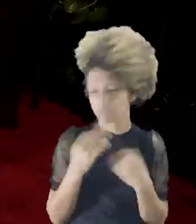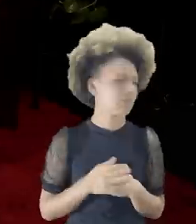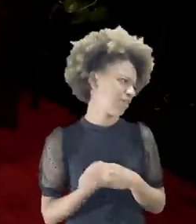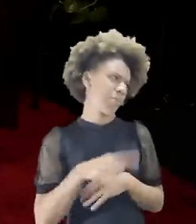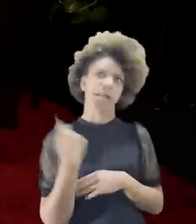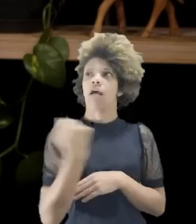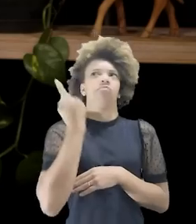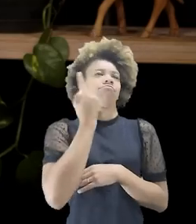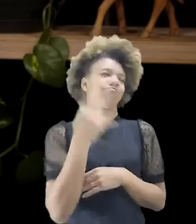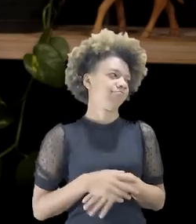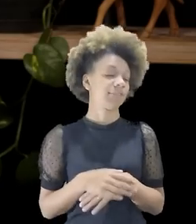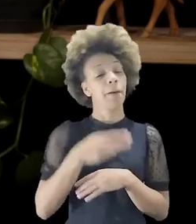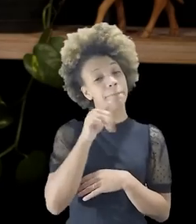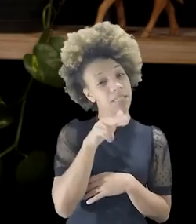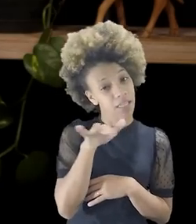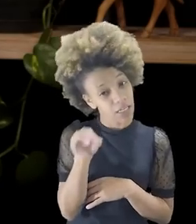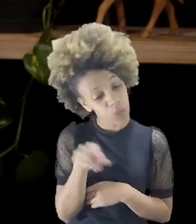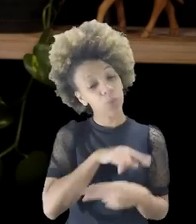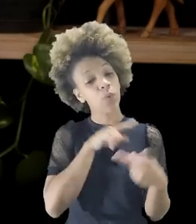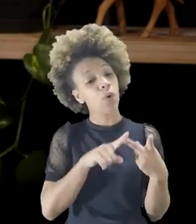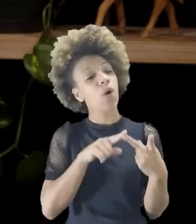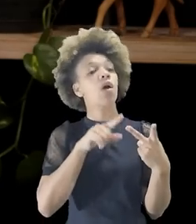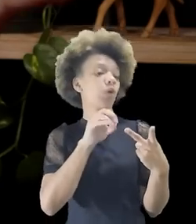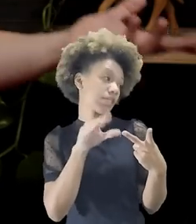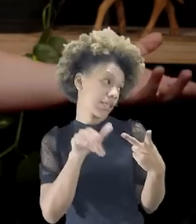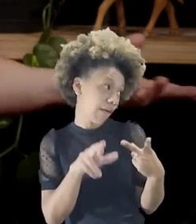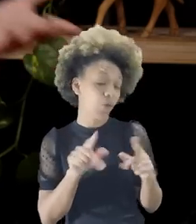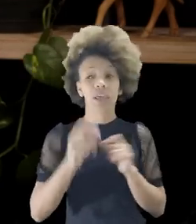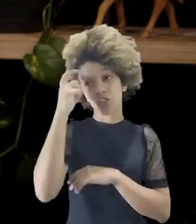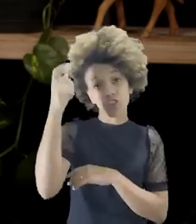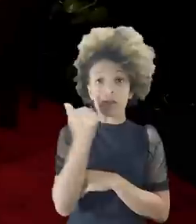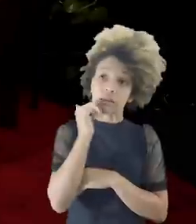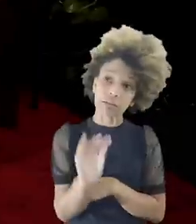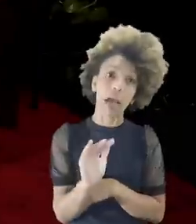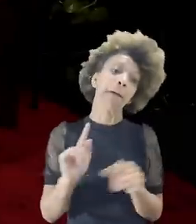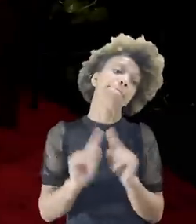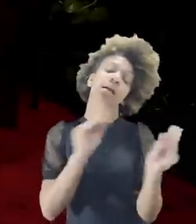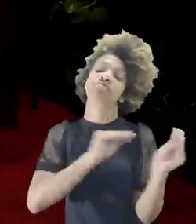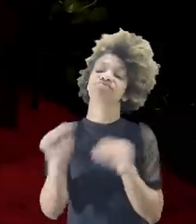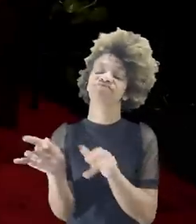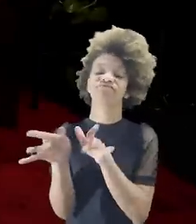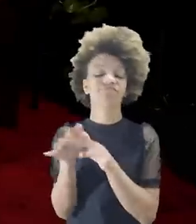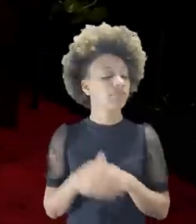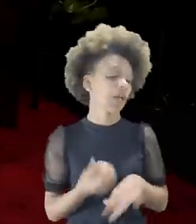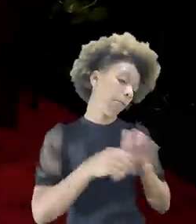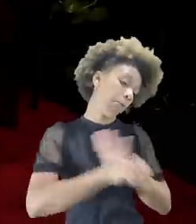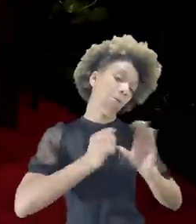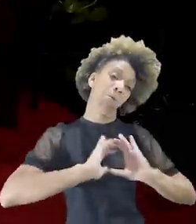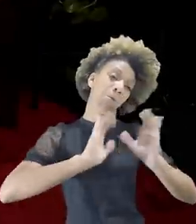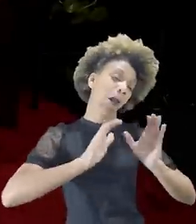ou seja Marcelinho Oscar poderiam ser gênios da ciência brasileira foram jogar bolinha aí ó